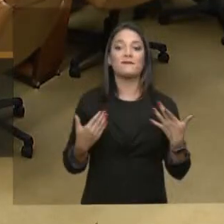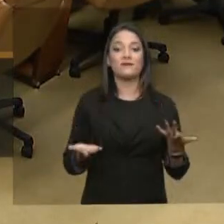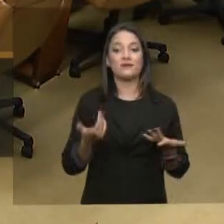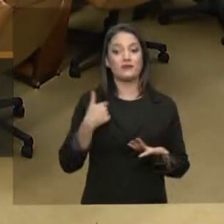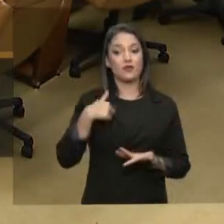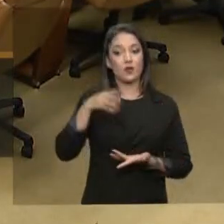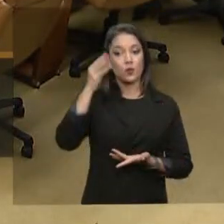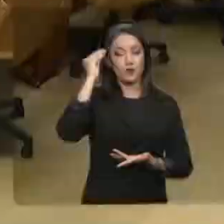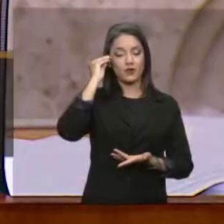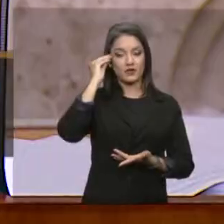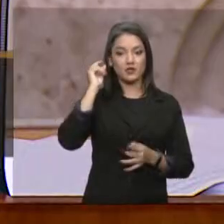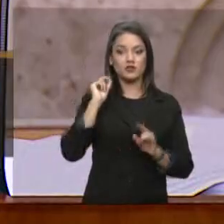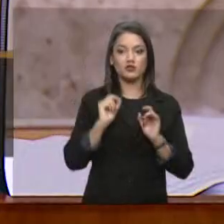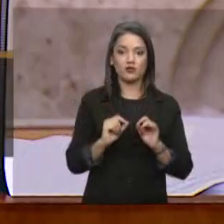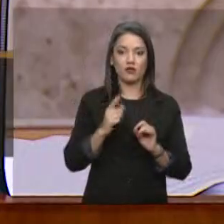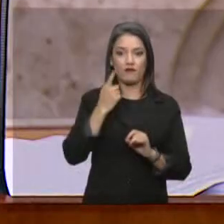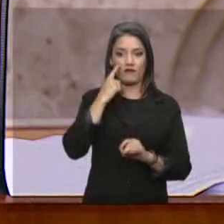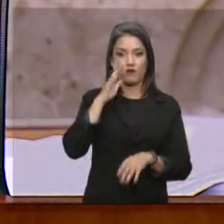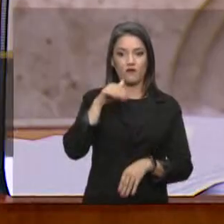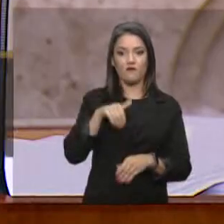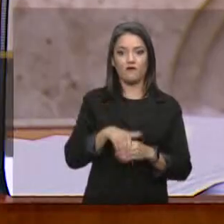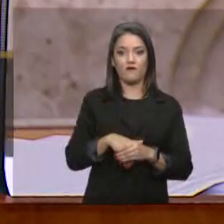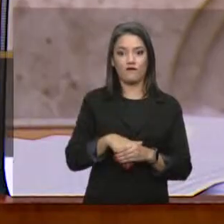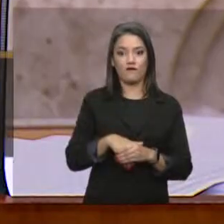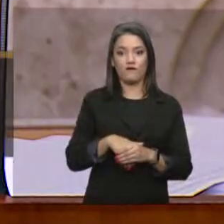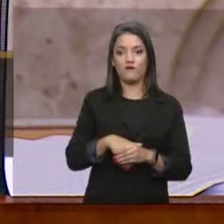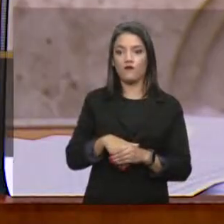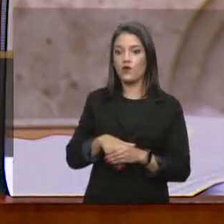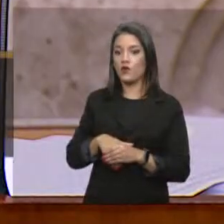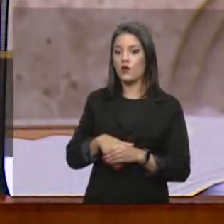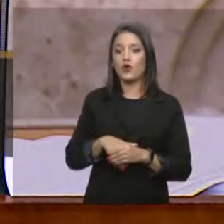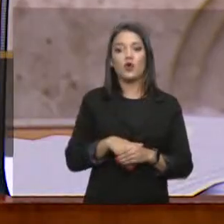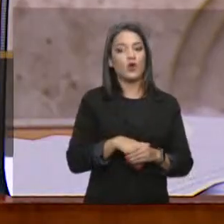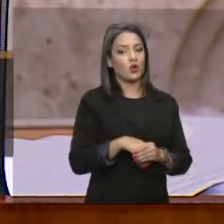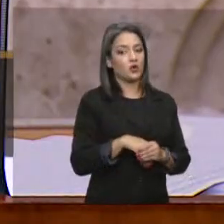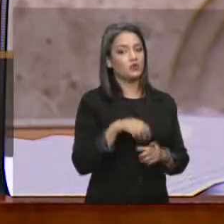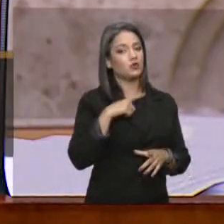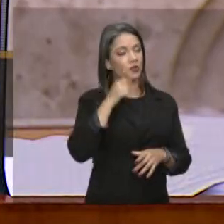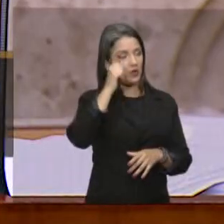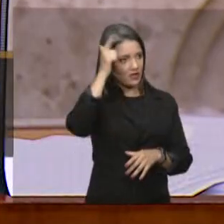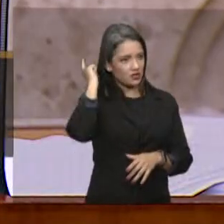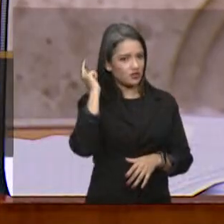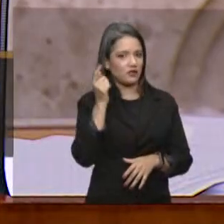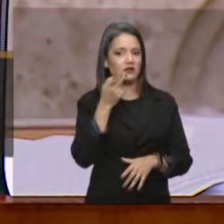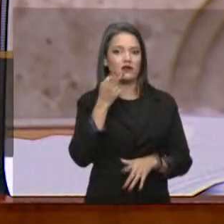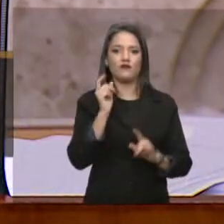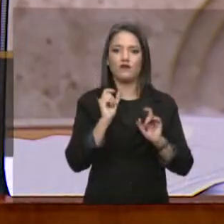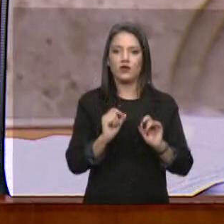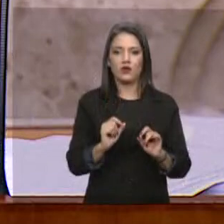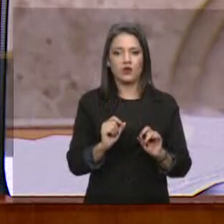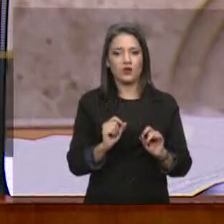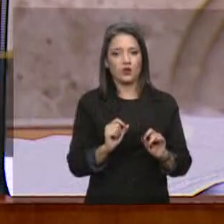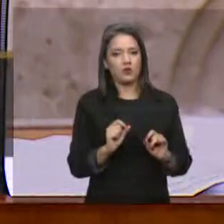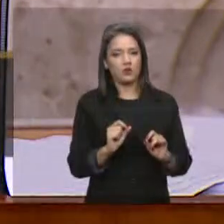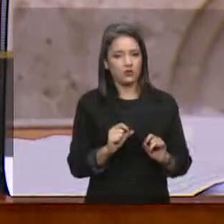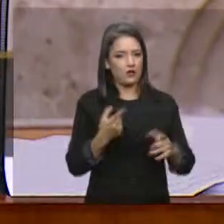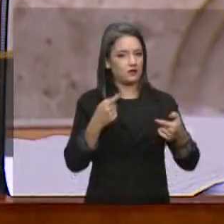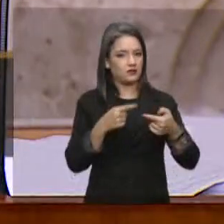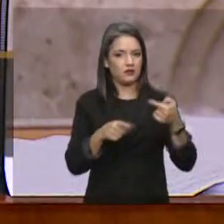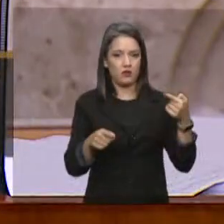entendi, ouvindo o voto do ministro Alexandre, que ele afastou tanto a preliminar de legitimidade ativa quanto o não